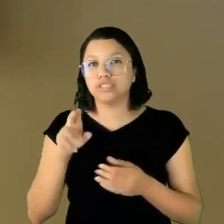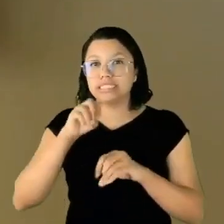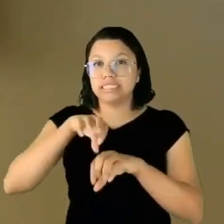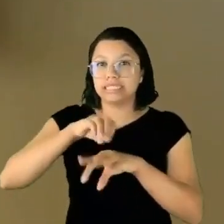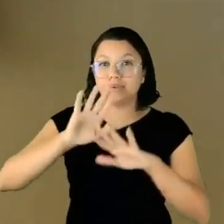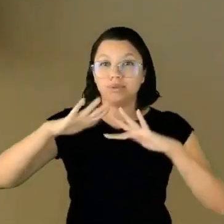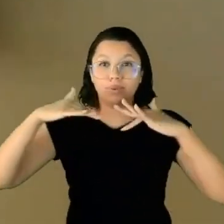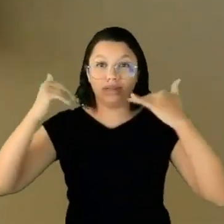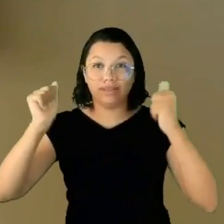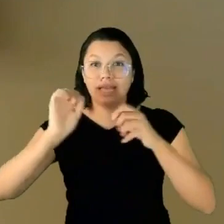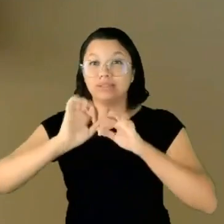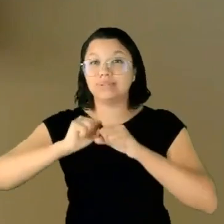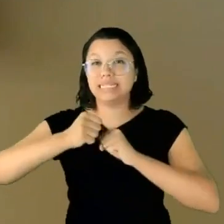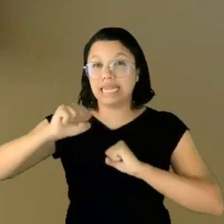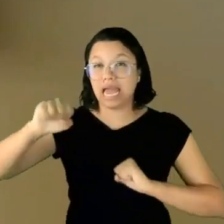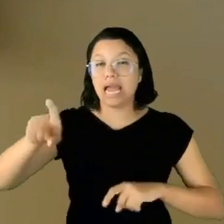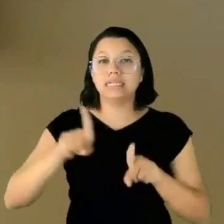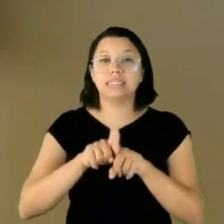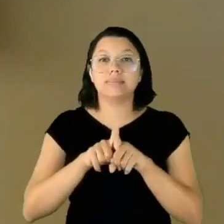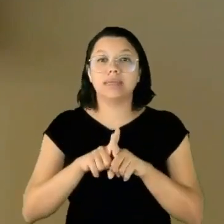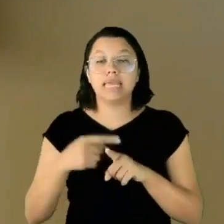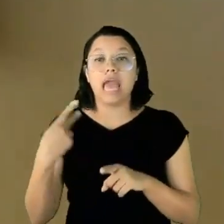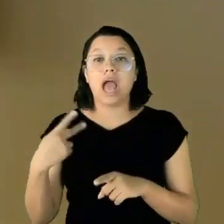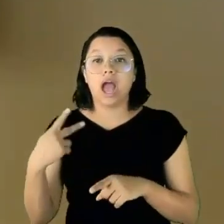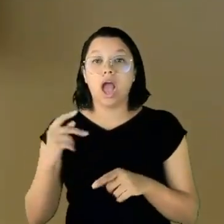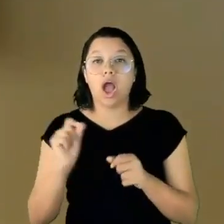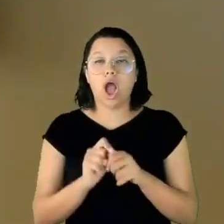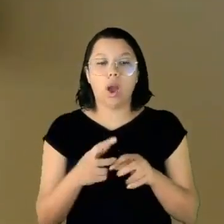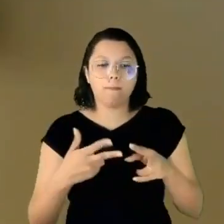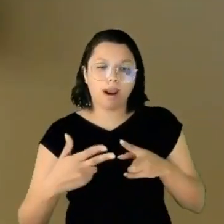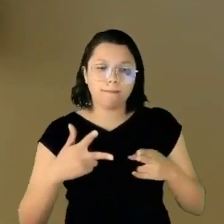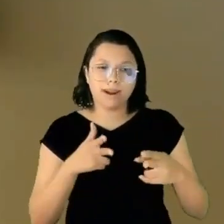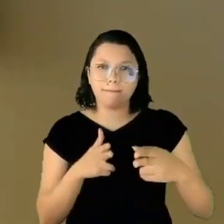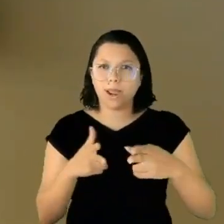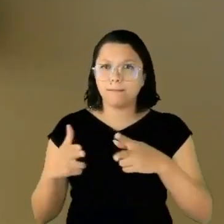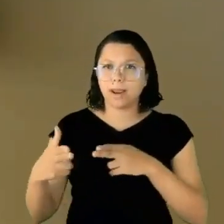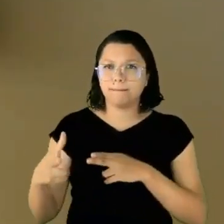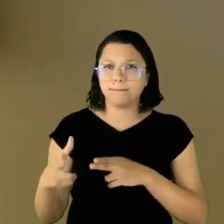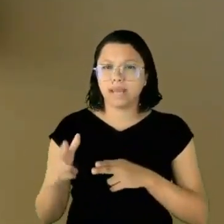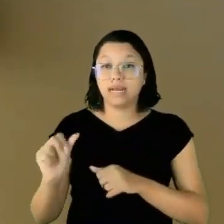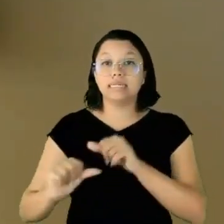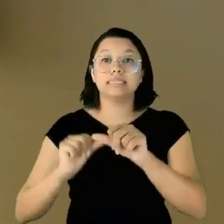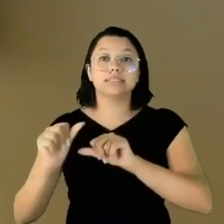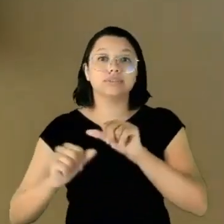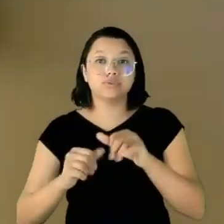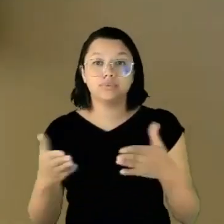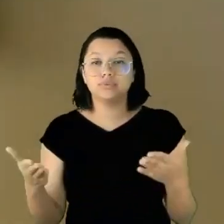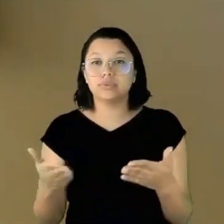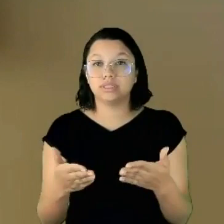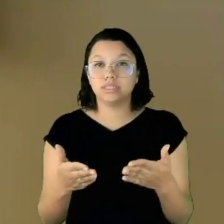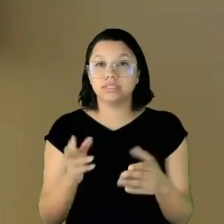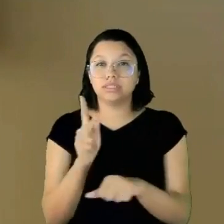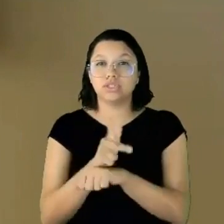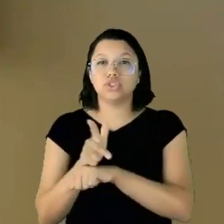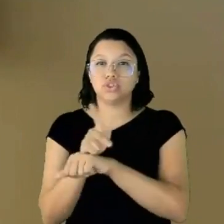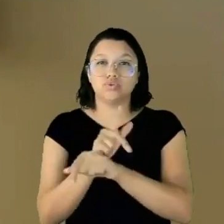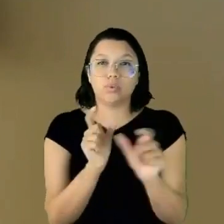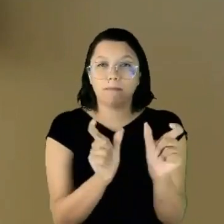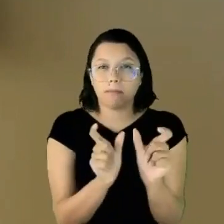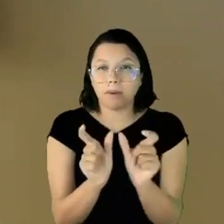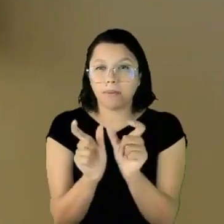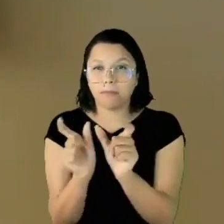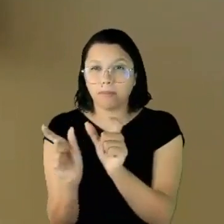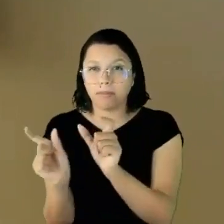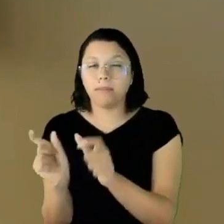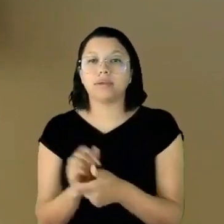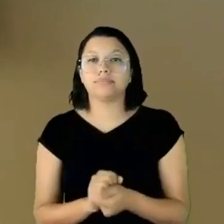qualificado mas muito grande também e aí a fez recortes e fomos transformando nessas pílulas nos modos do que